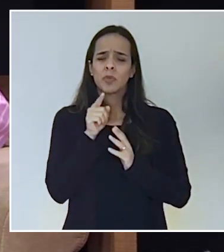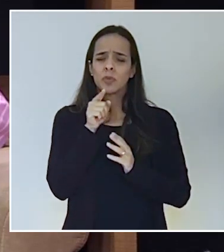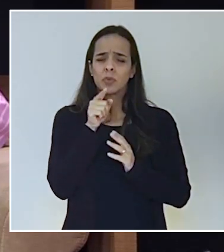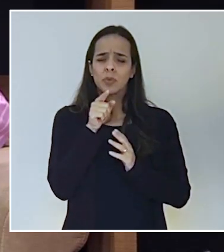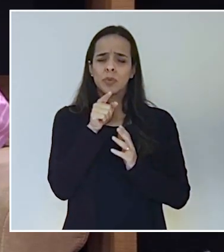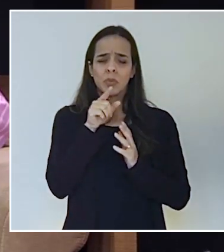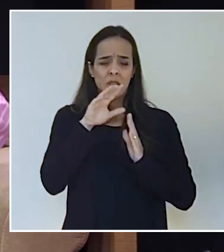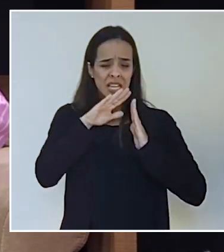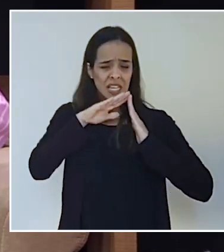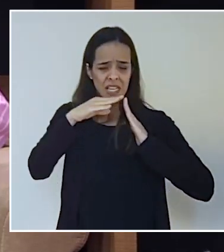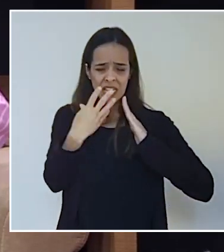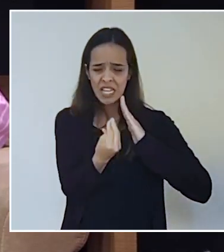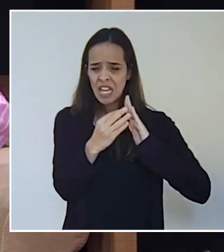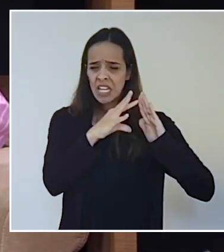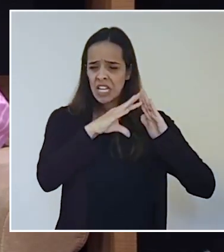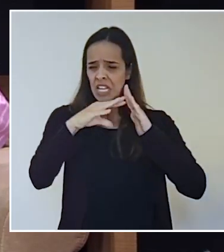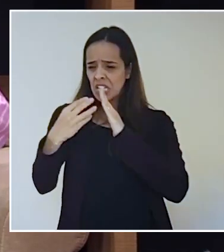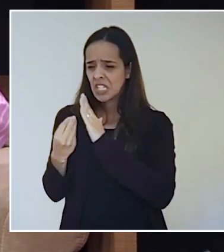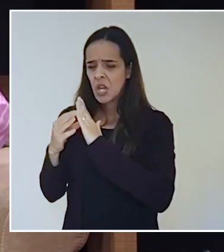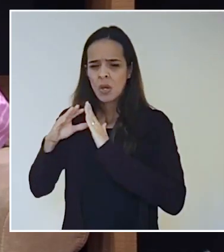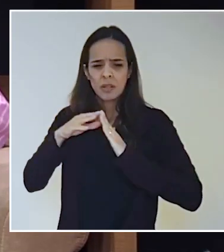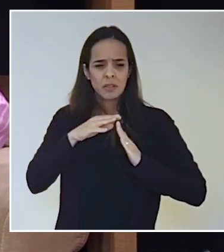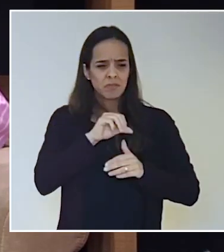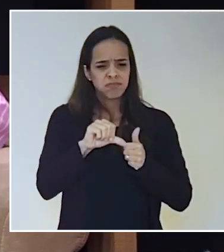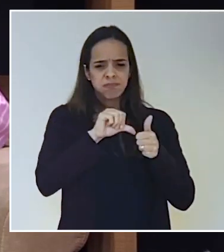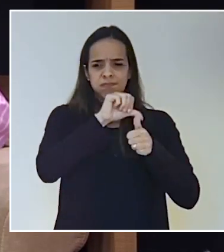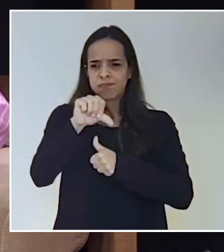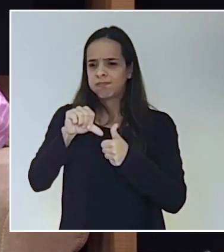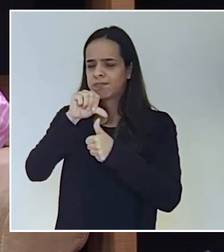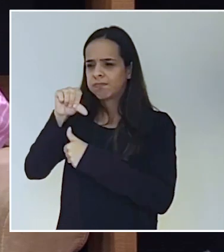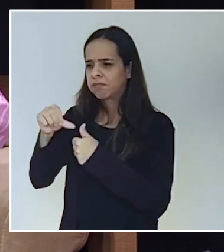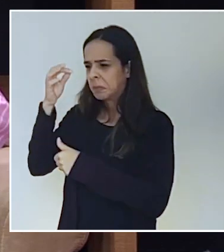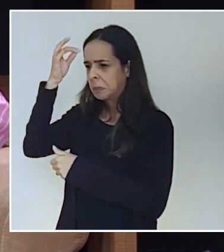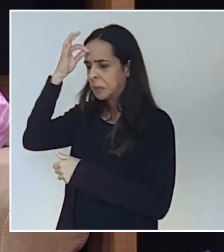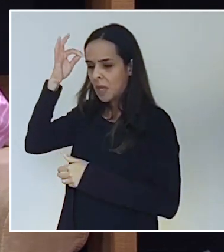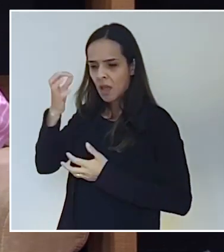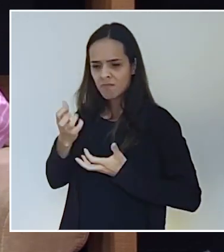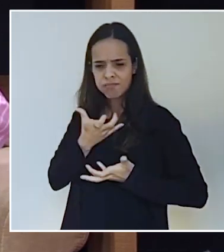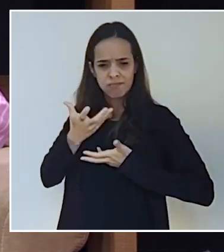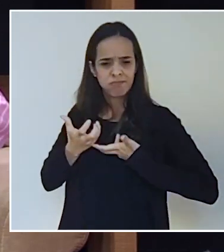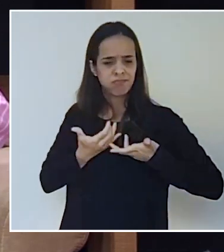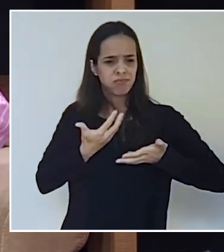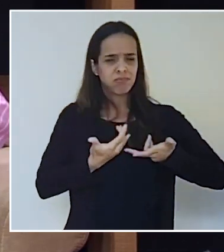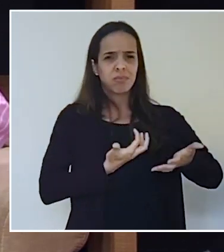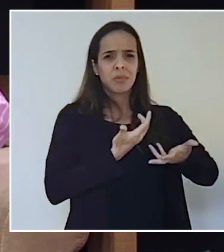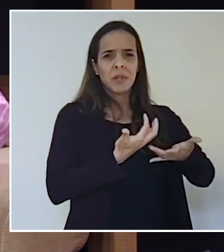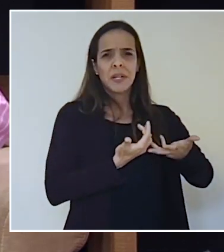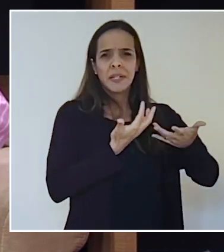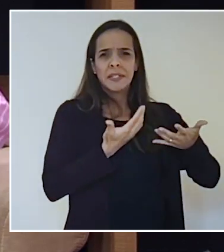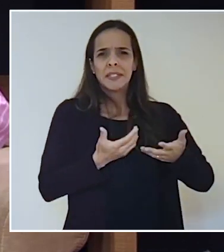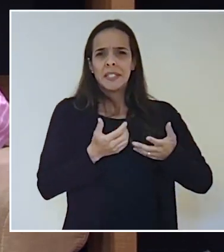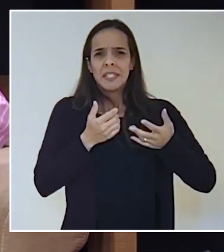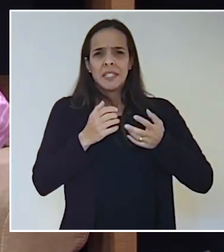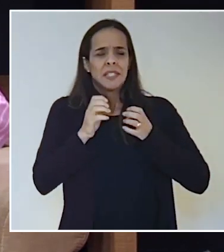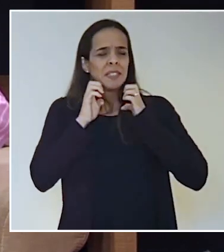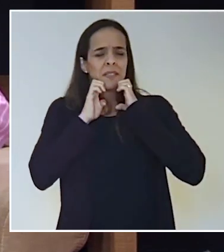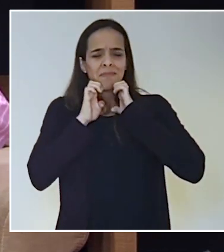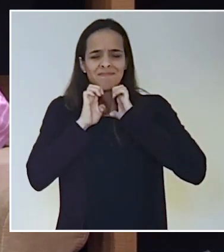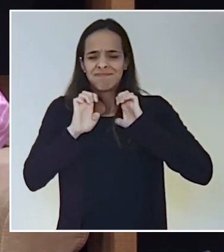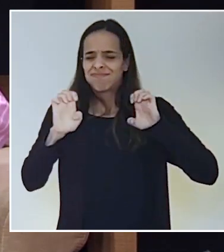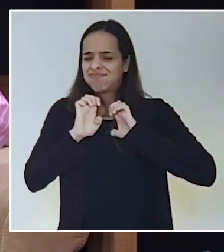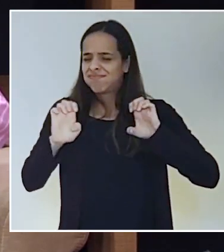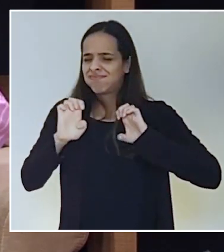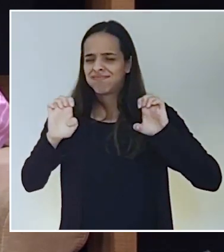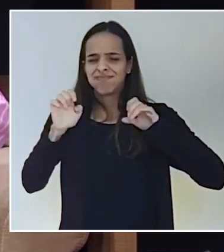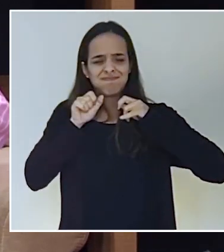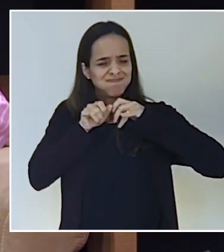Espírito Santo e que haja uma grande cruzada de testemunho do Evangelho, de evangelismo, de